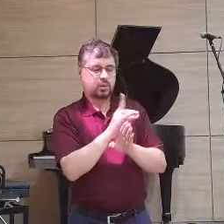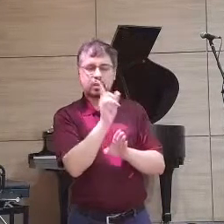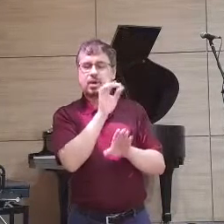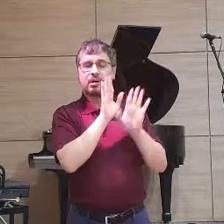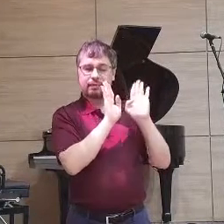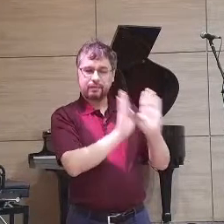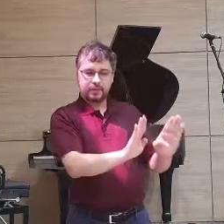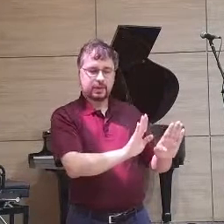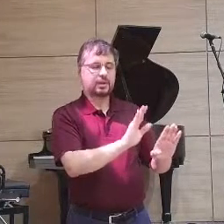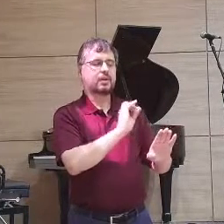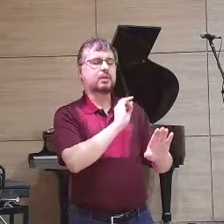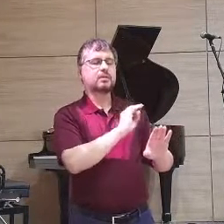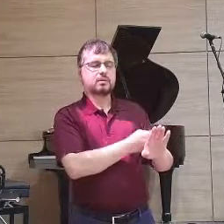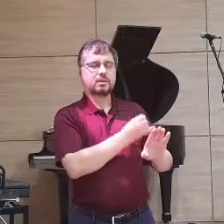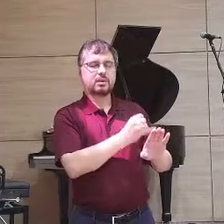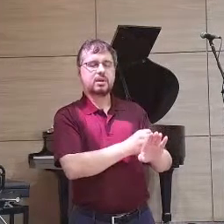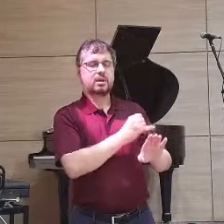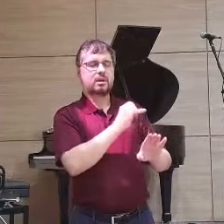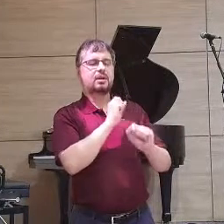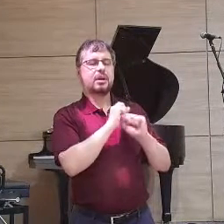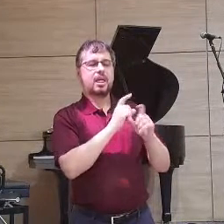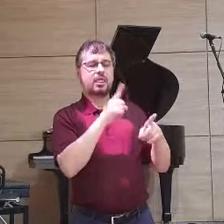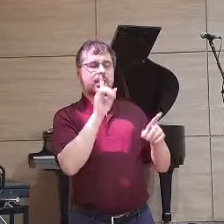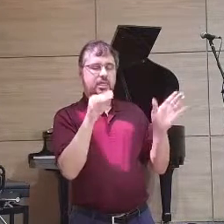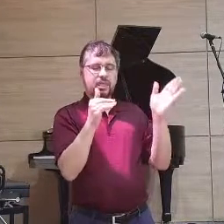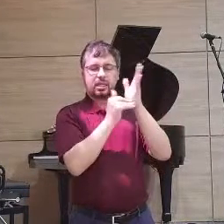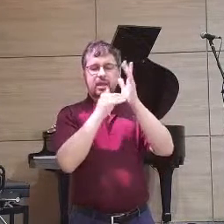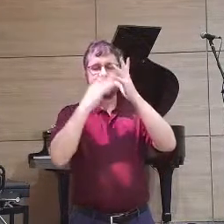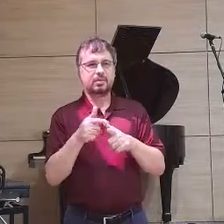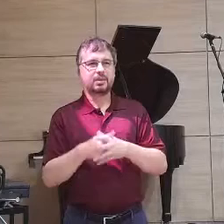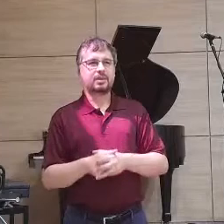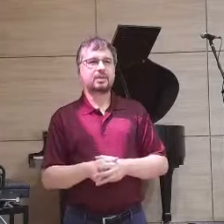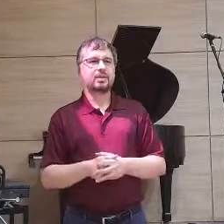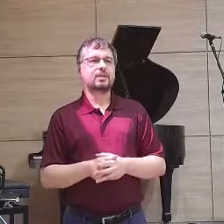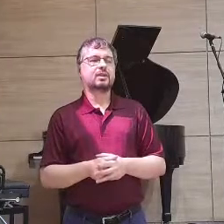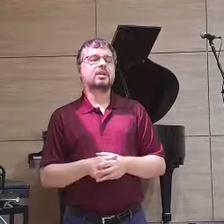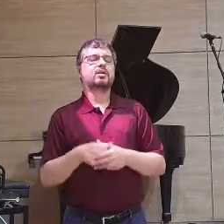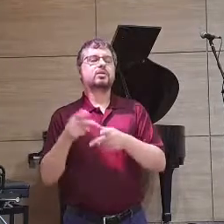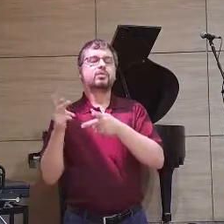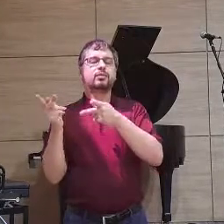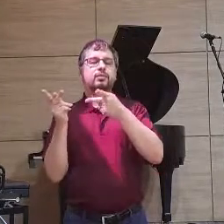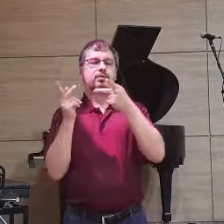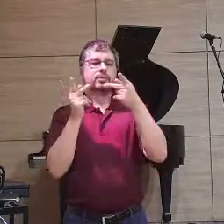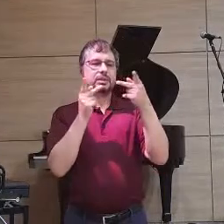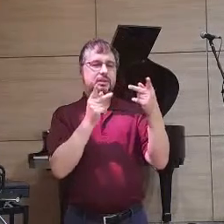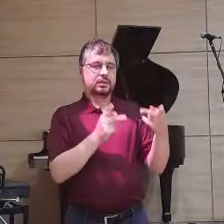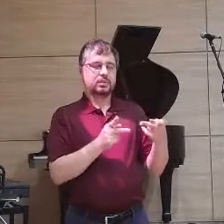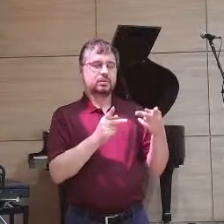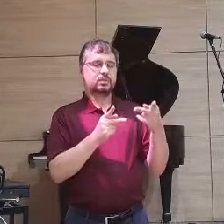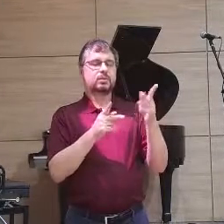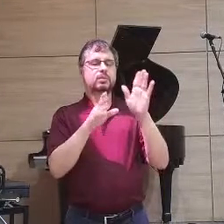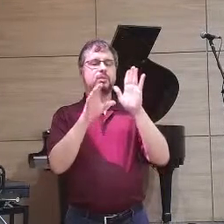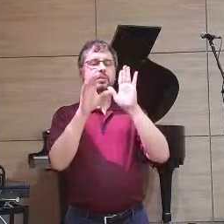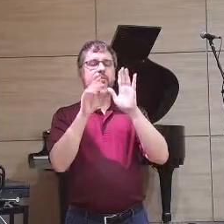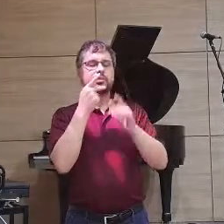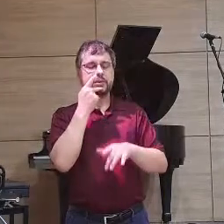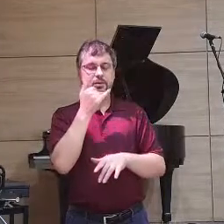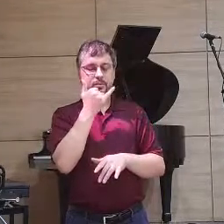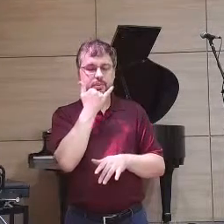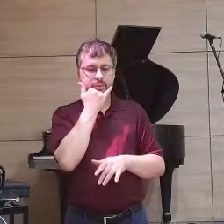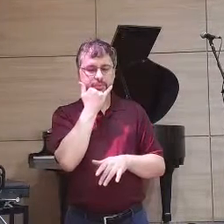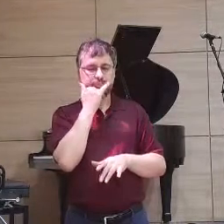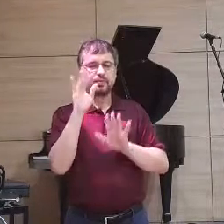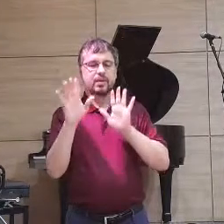Jerusalém até que recebam a promessa do pai no Versículo chegamos Versículo 4 ele disse para que